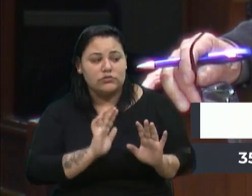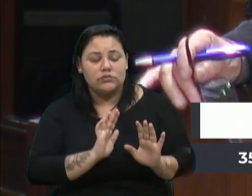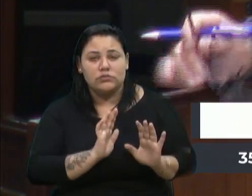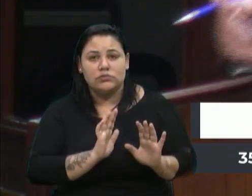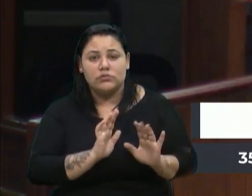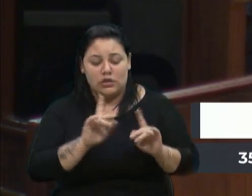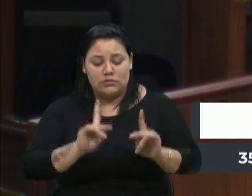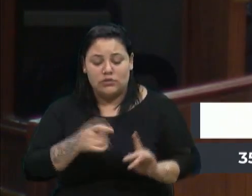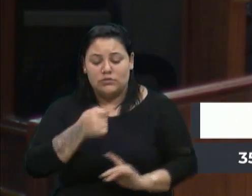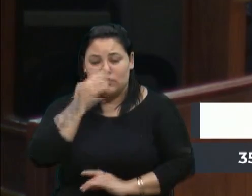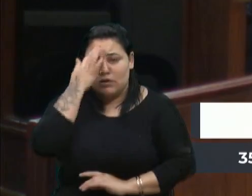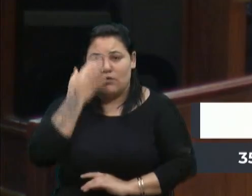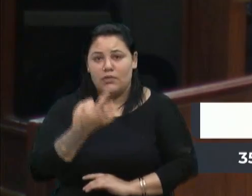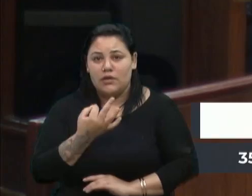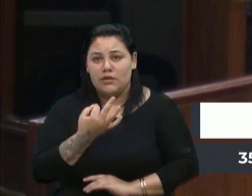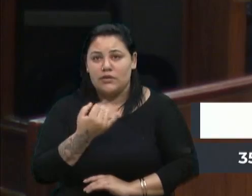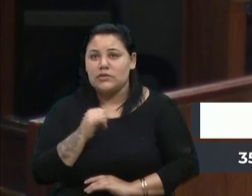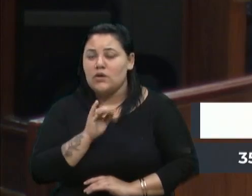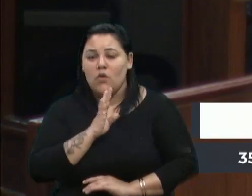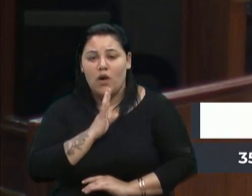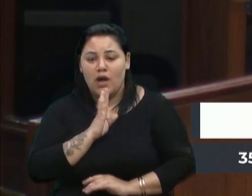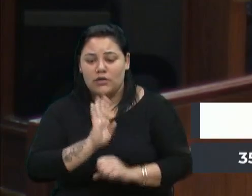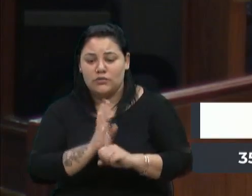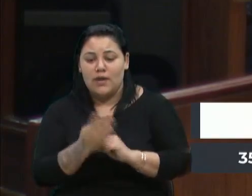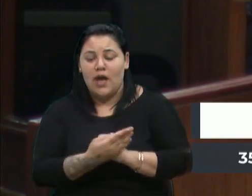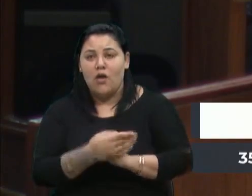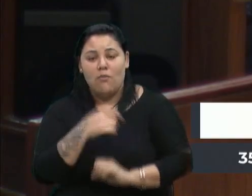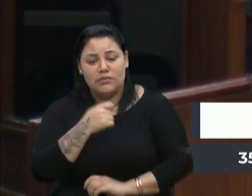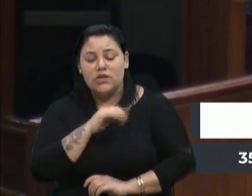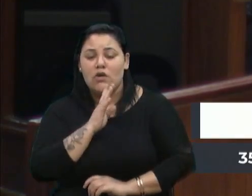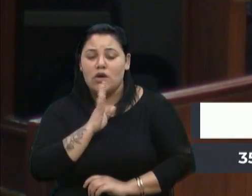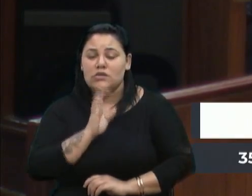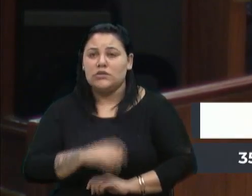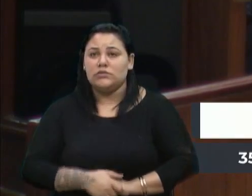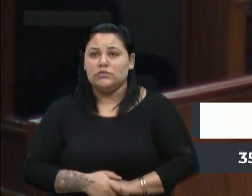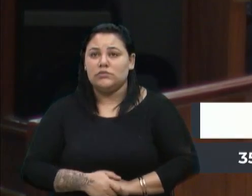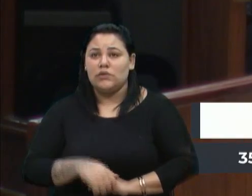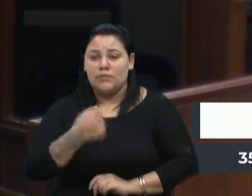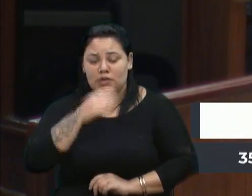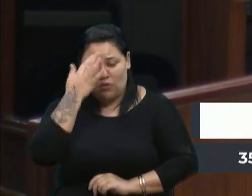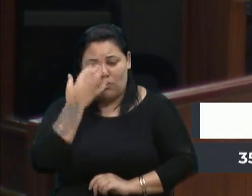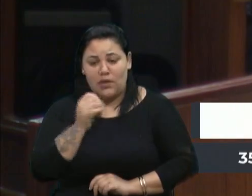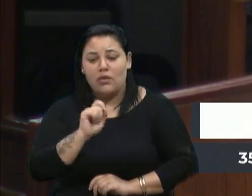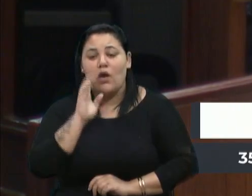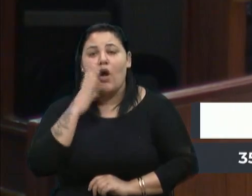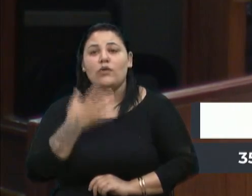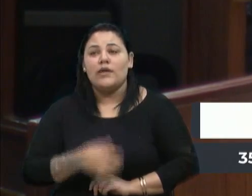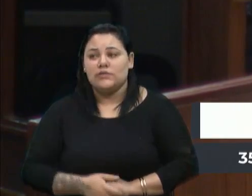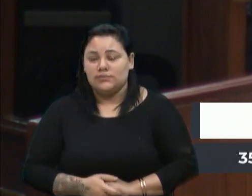pessoas têm que compreender isso. Se não conhece os bairros, tem que conhecer e entender o que está acontecendo.